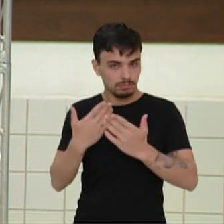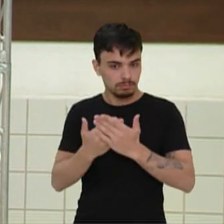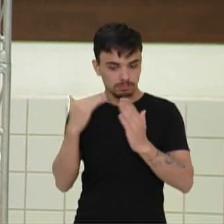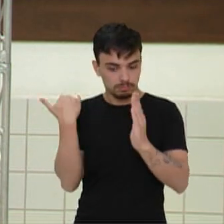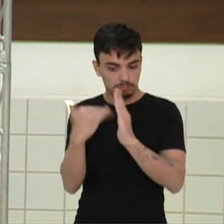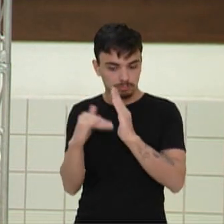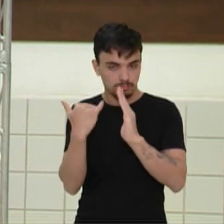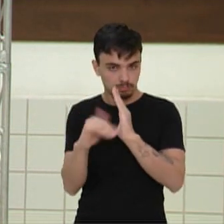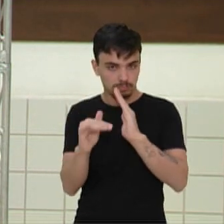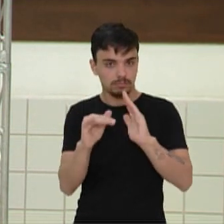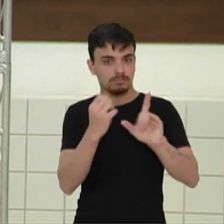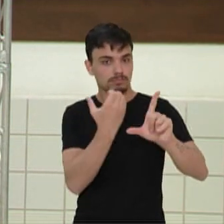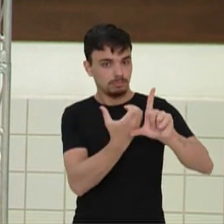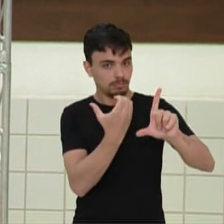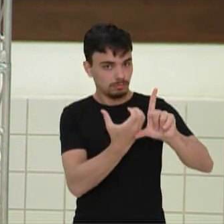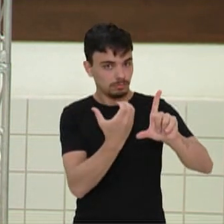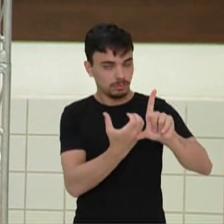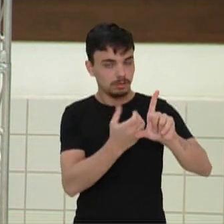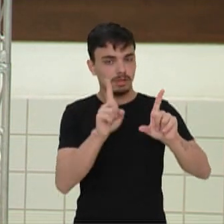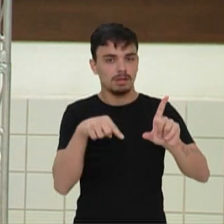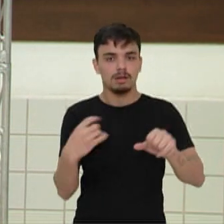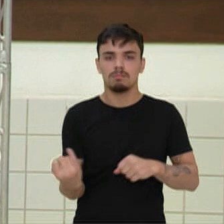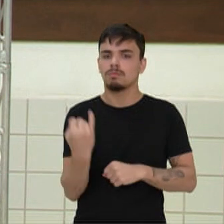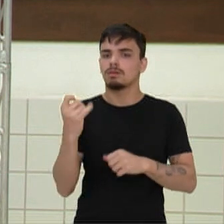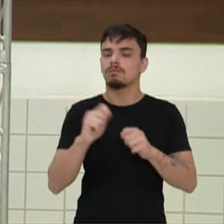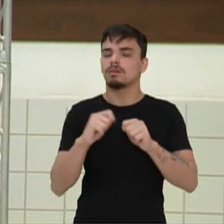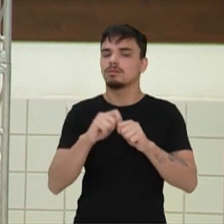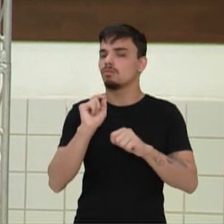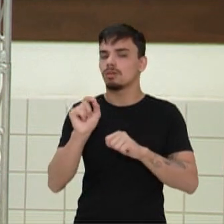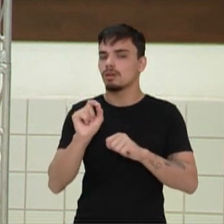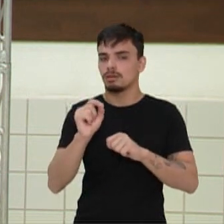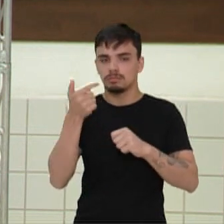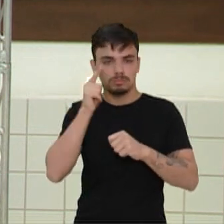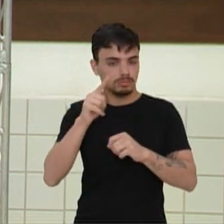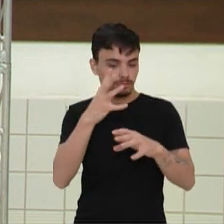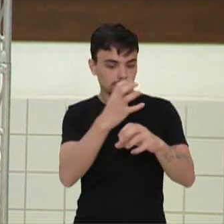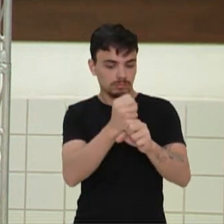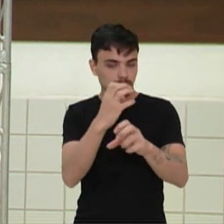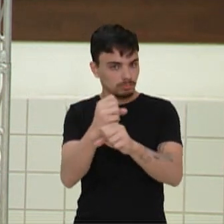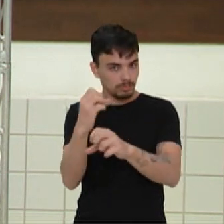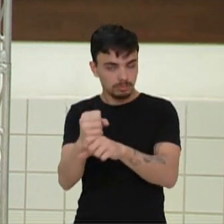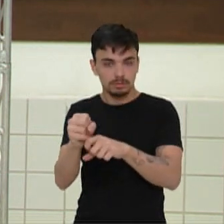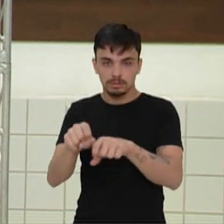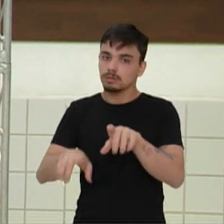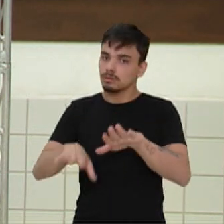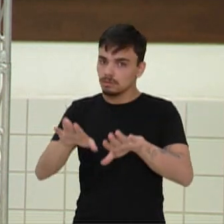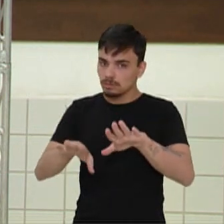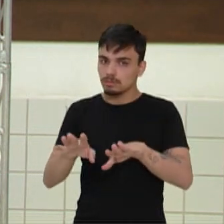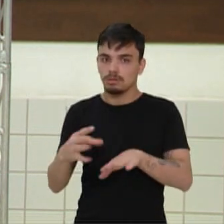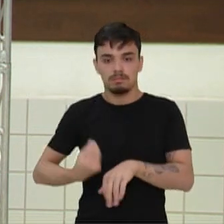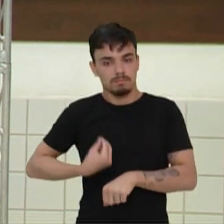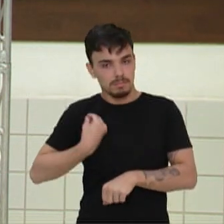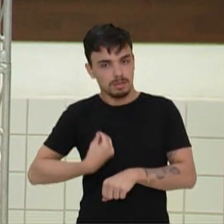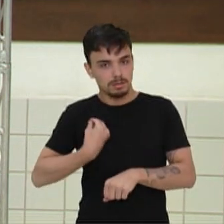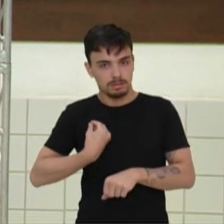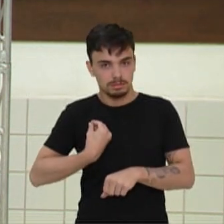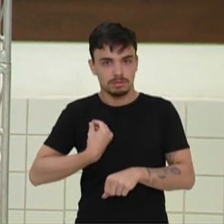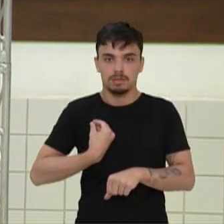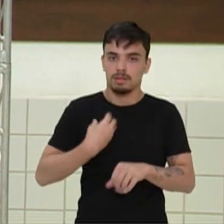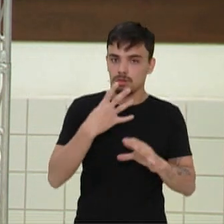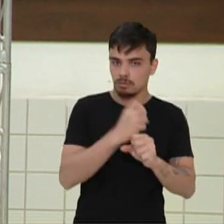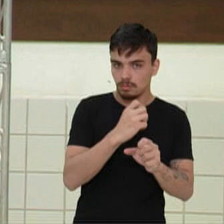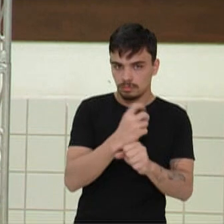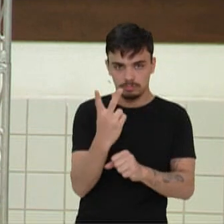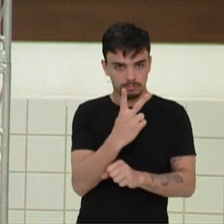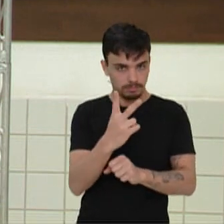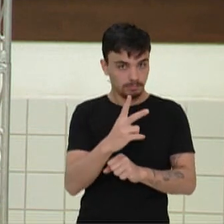é importante que você realize para que você tenha nota, né? Além das presenças, também tem a nota aí, né? E